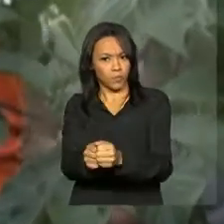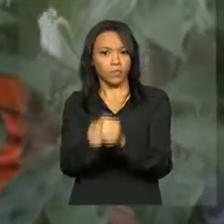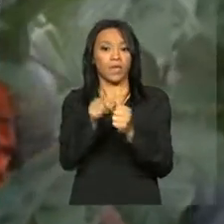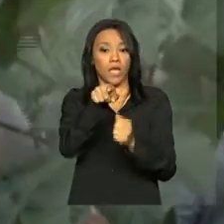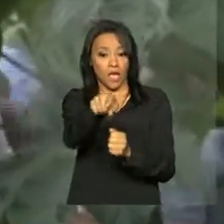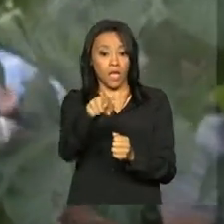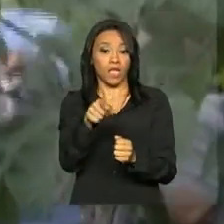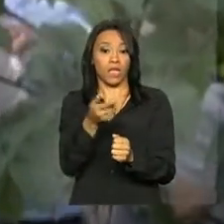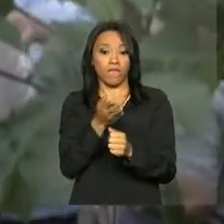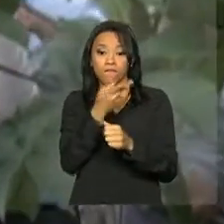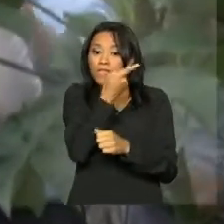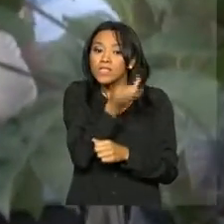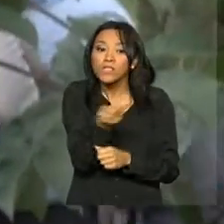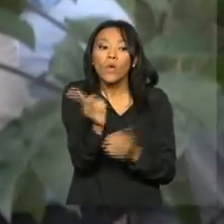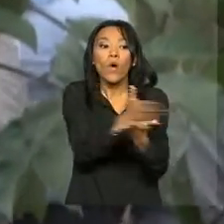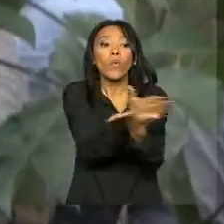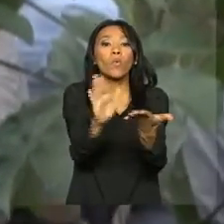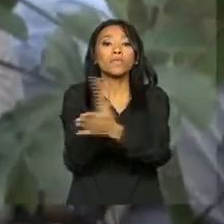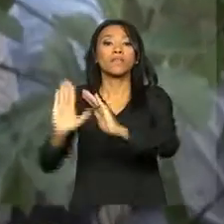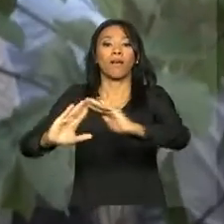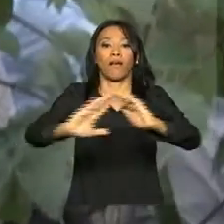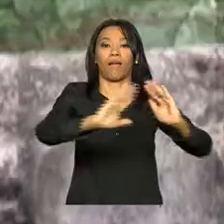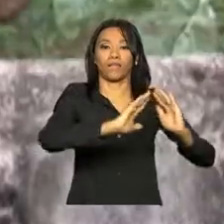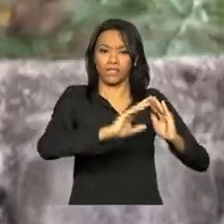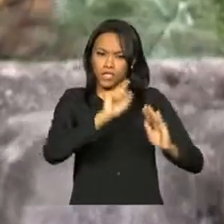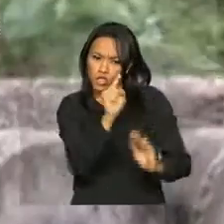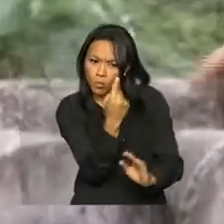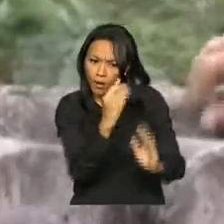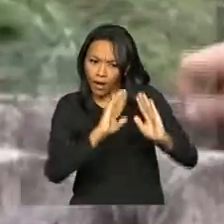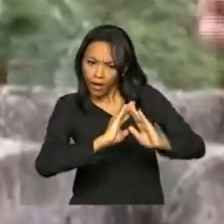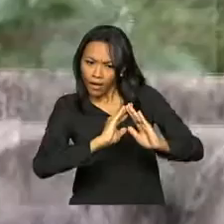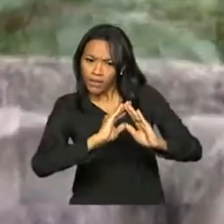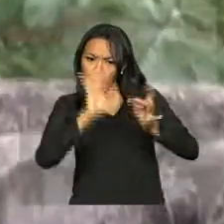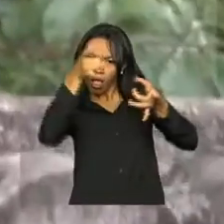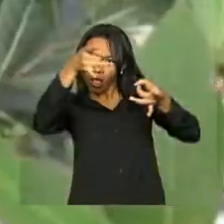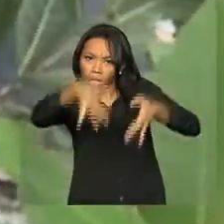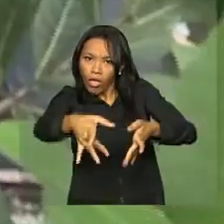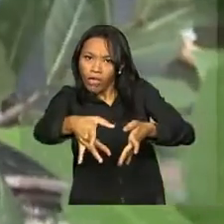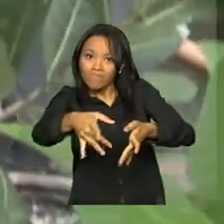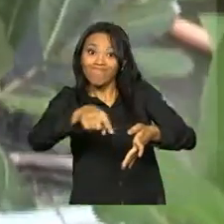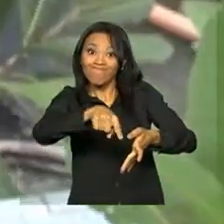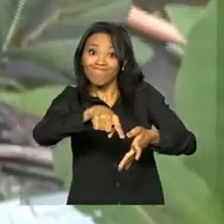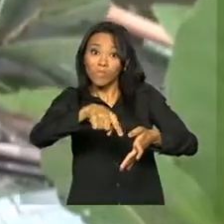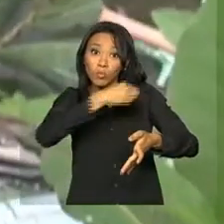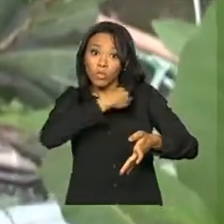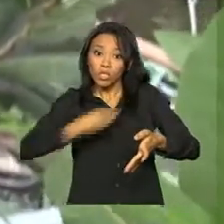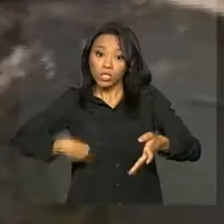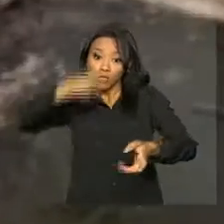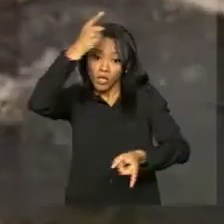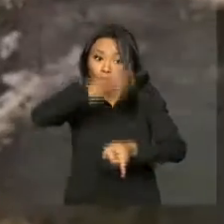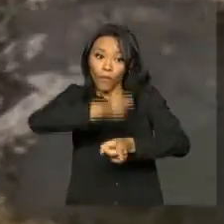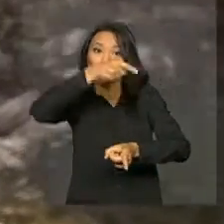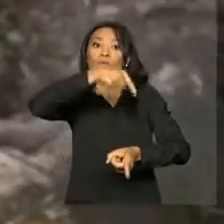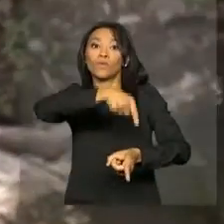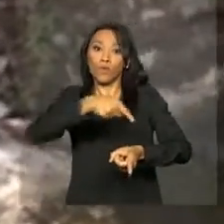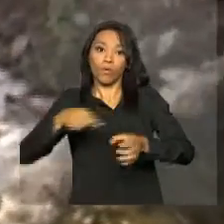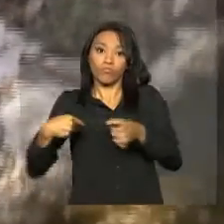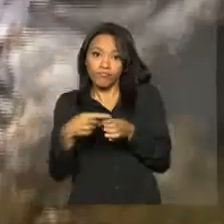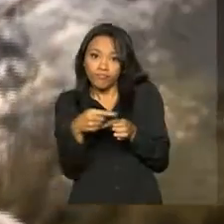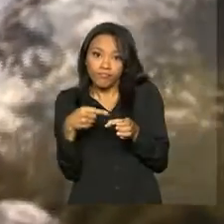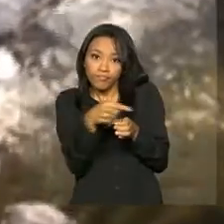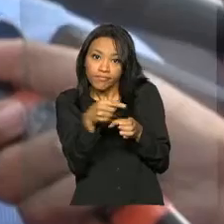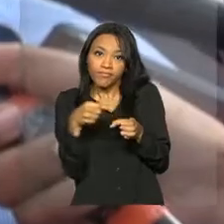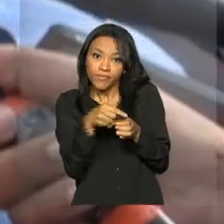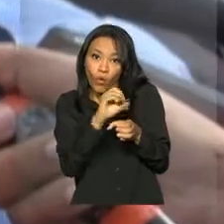visitou algumas residências em uma delas que estava abandonada o ministro encontrou o foco do mosquito aedes